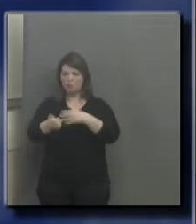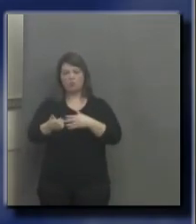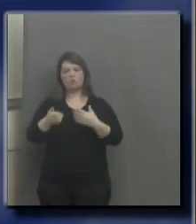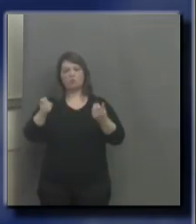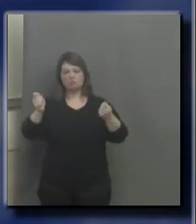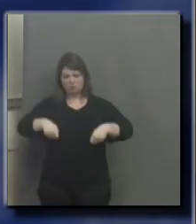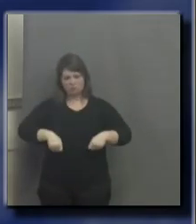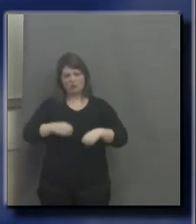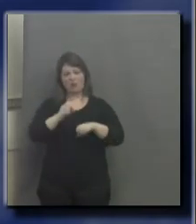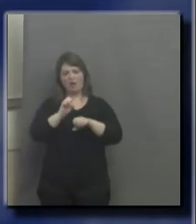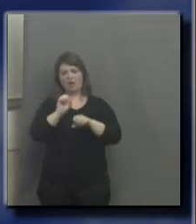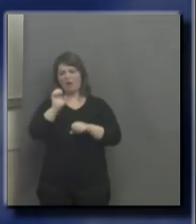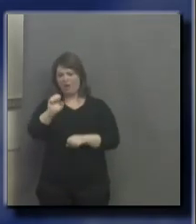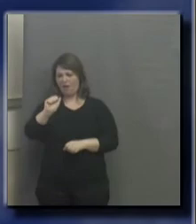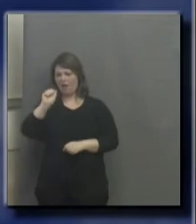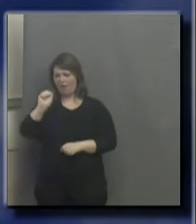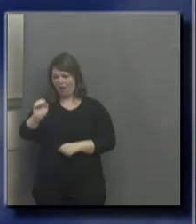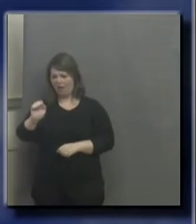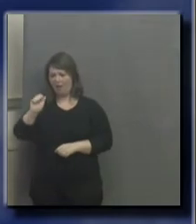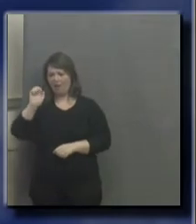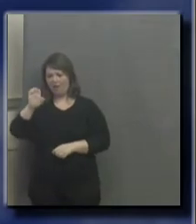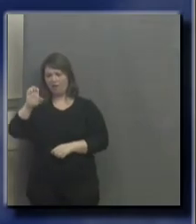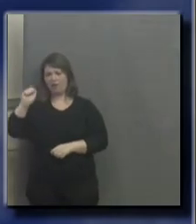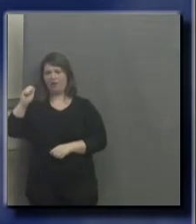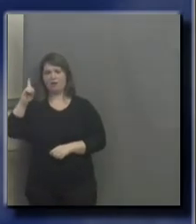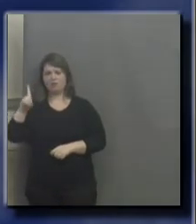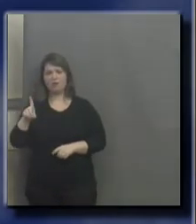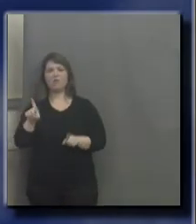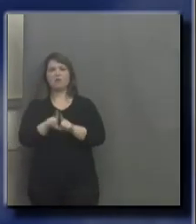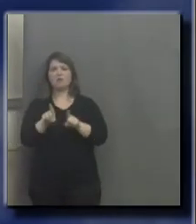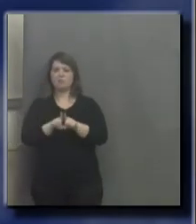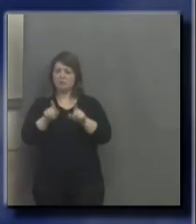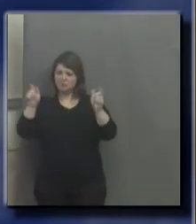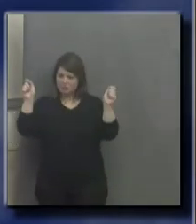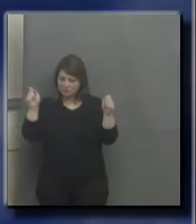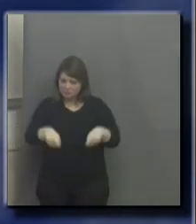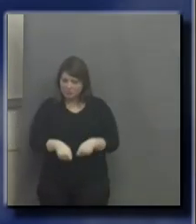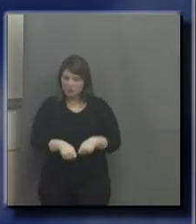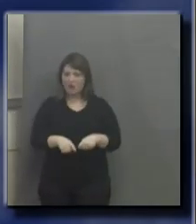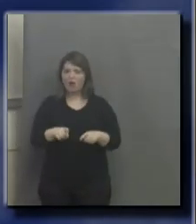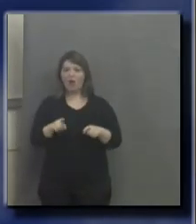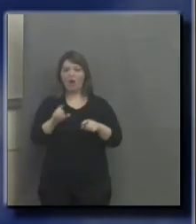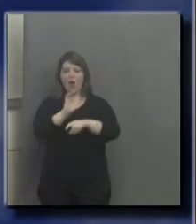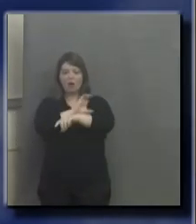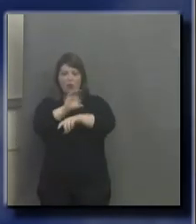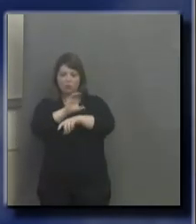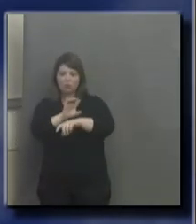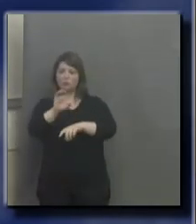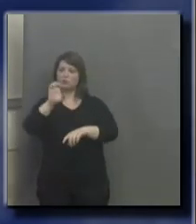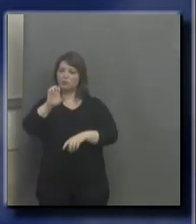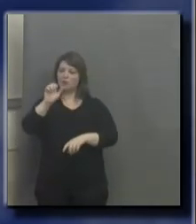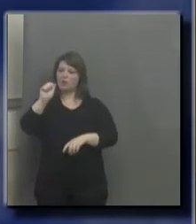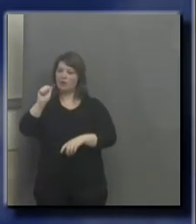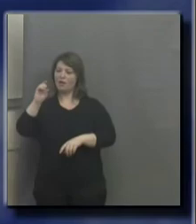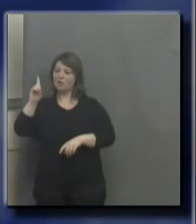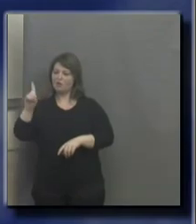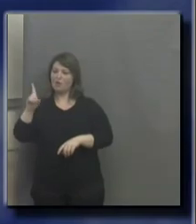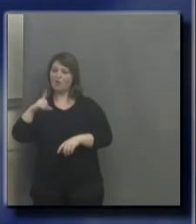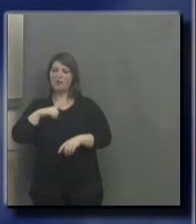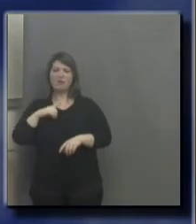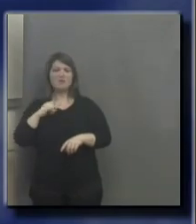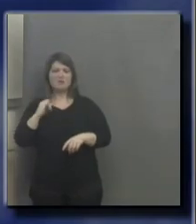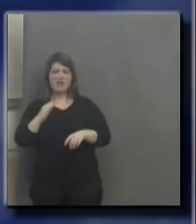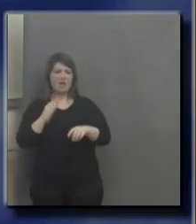EAD e mais. Abre a possibilidade de se abrir curso em EAD sem solicitar